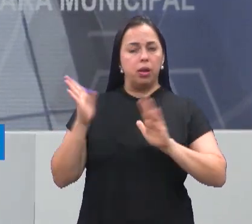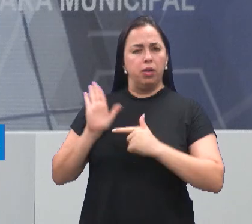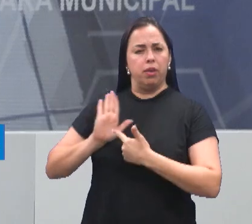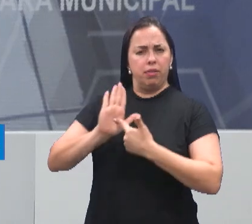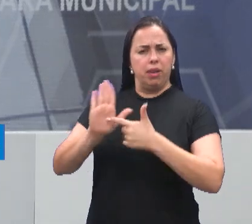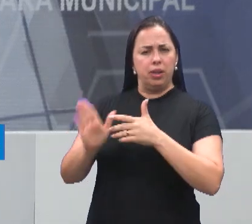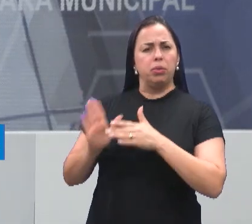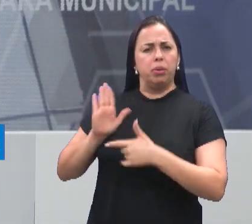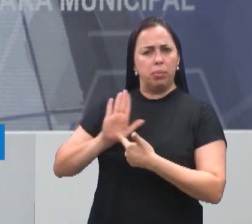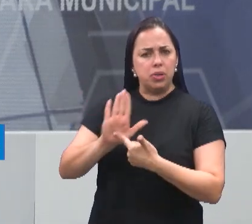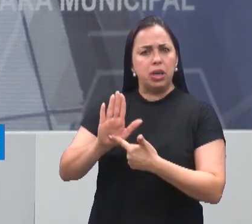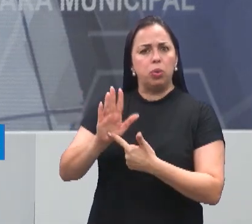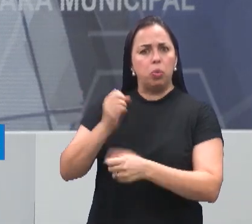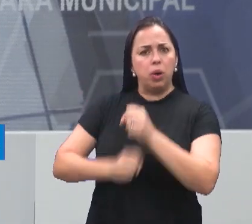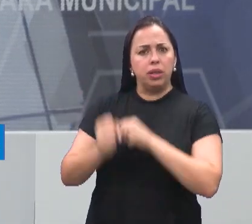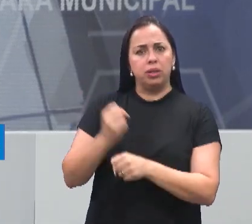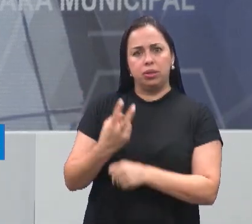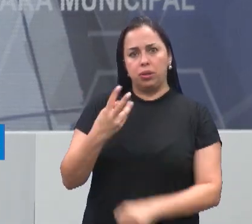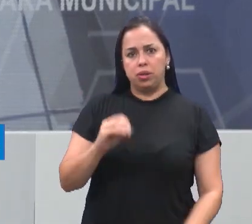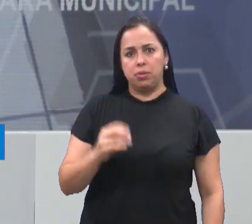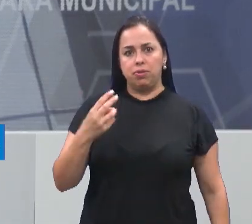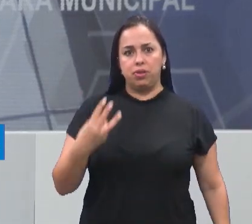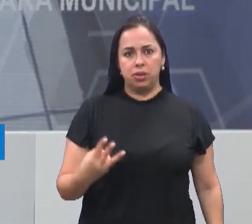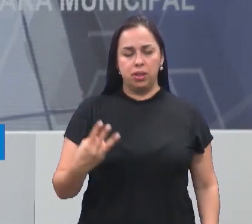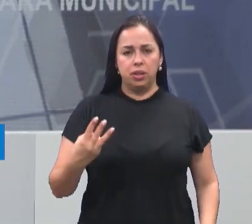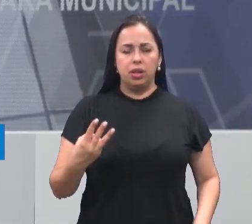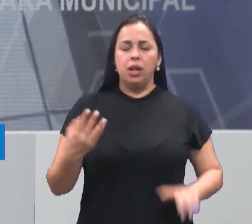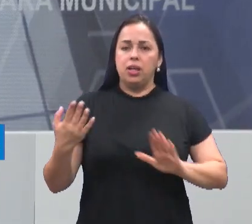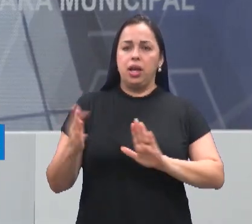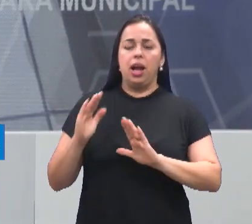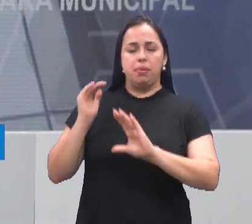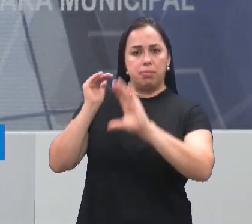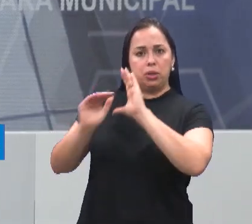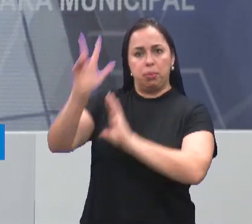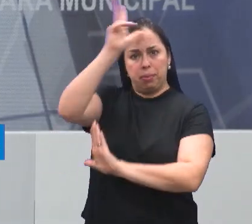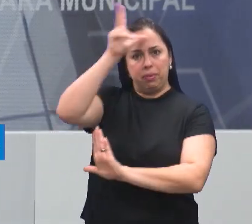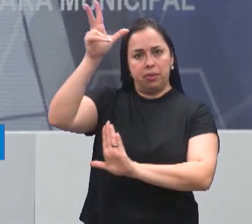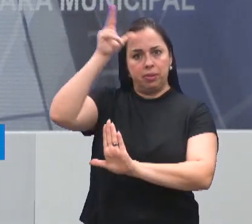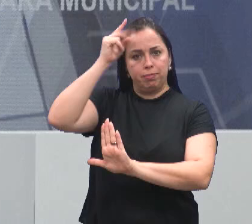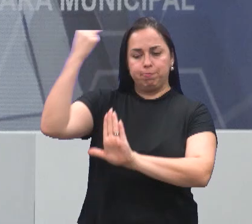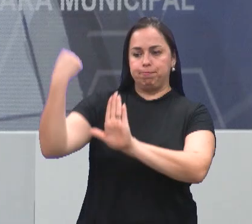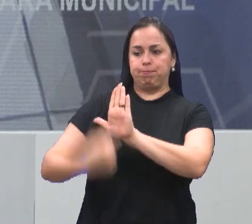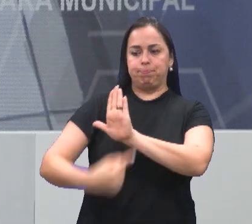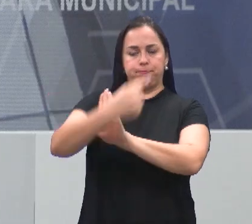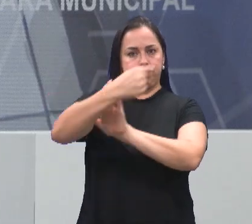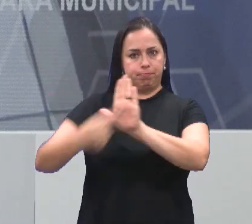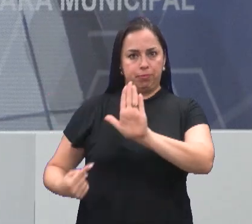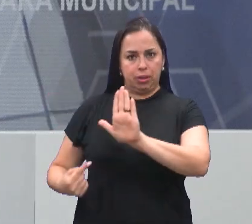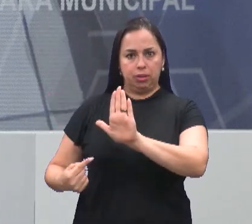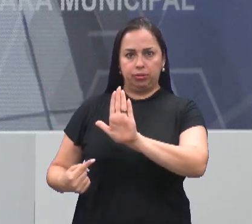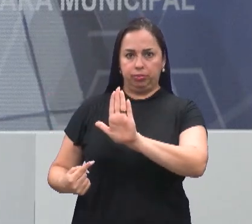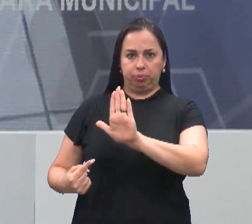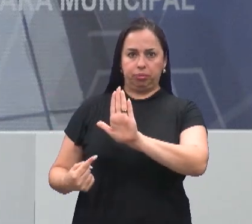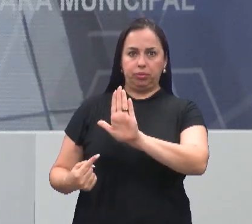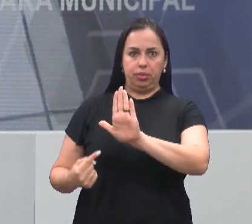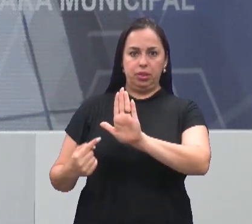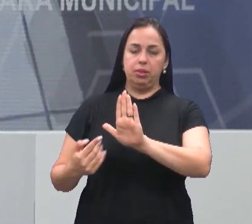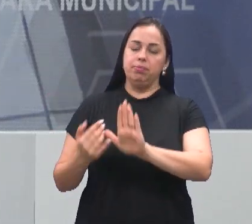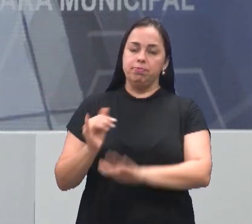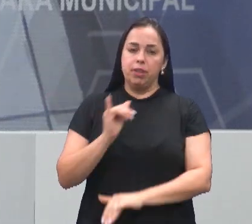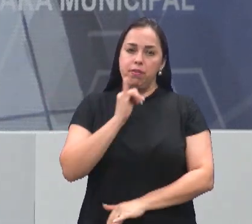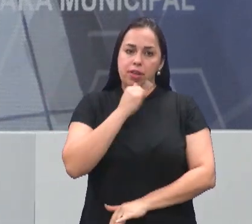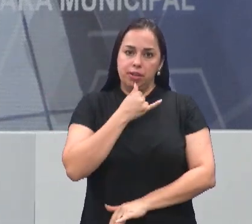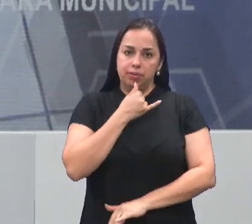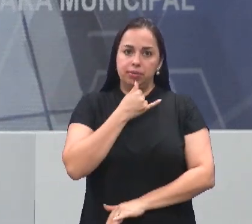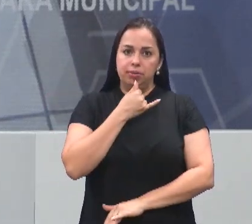agora aqui apresentando o veto, né, contrário a esse projeto. É uma pena,